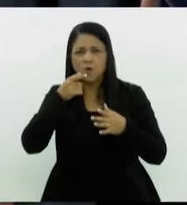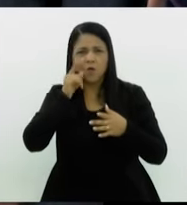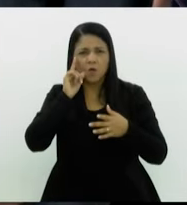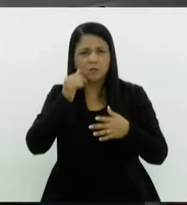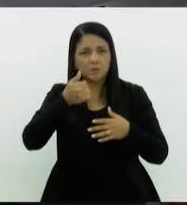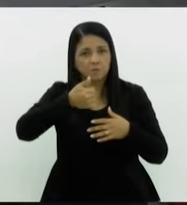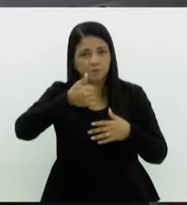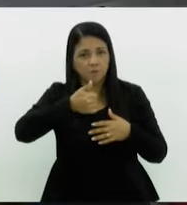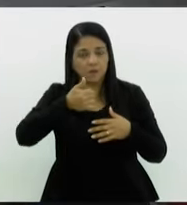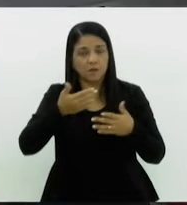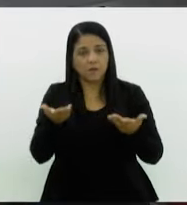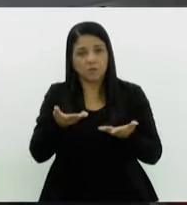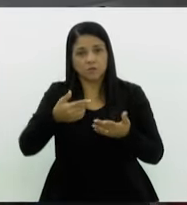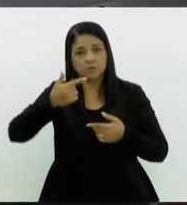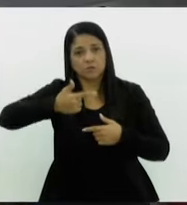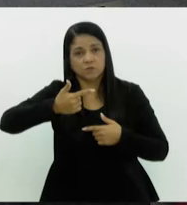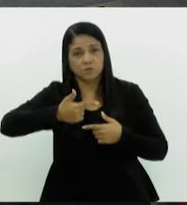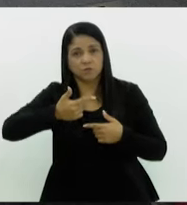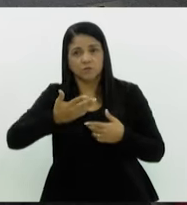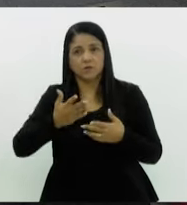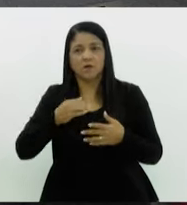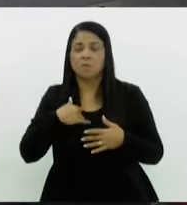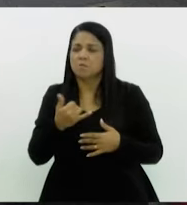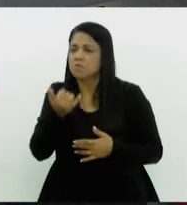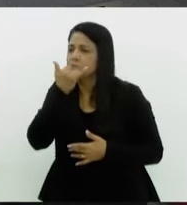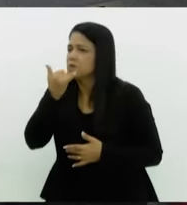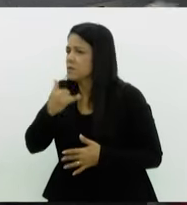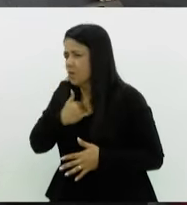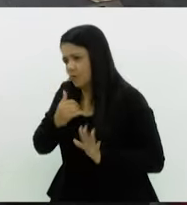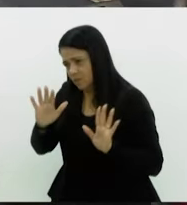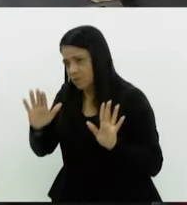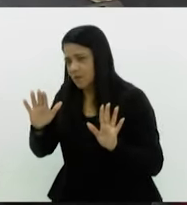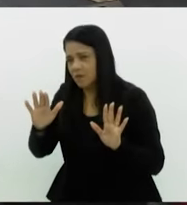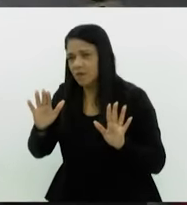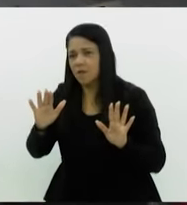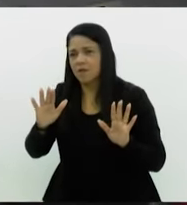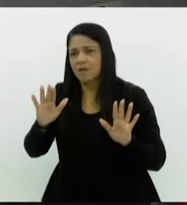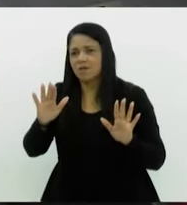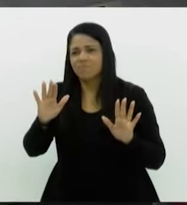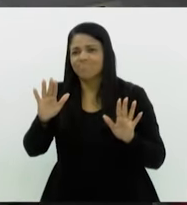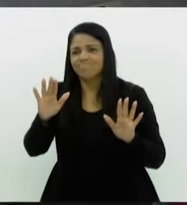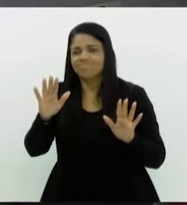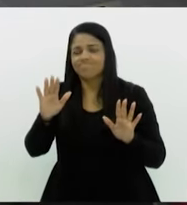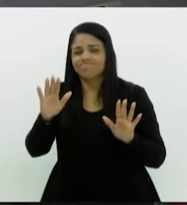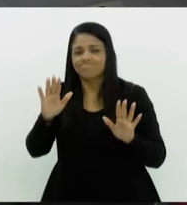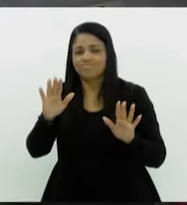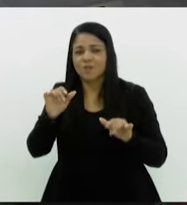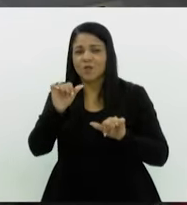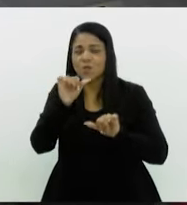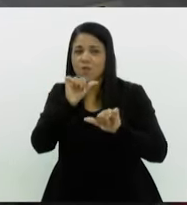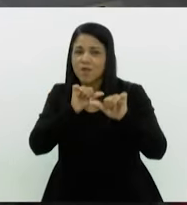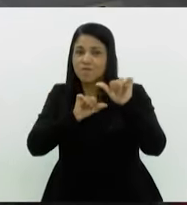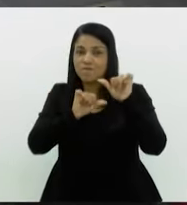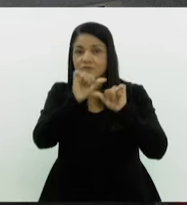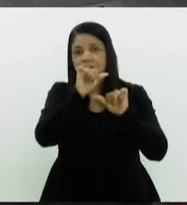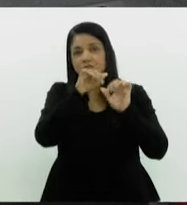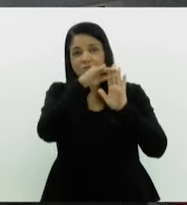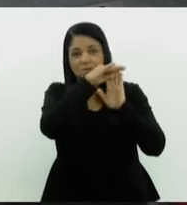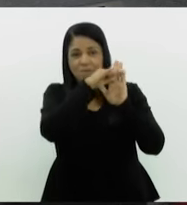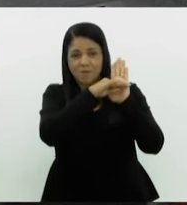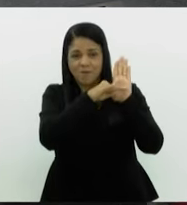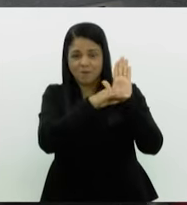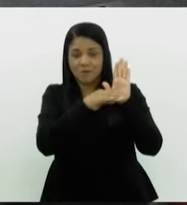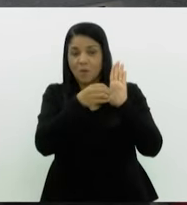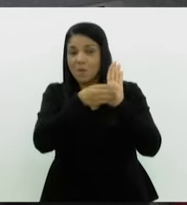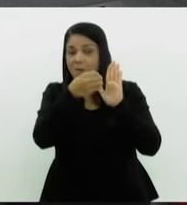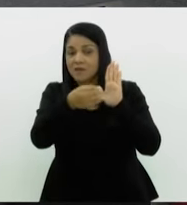hoje. Desculpa, esse aqui é do primeiro. Perdão, aquele colocou aqui, perdão. Para discutir. Eu queria discutir, houve uma inversão de pauta e era o parecer